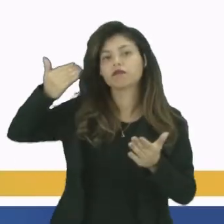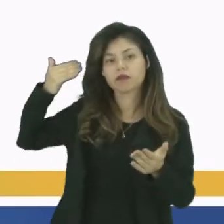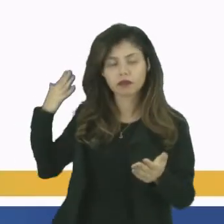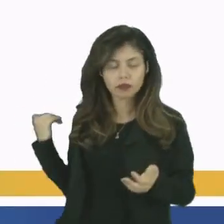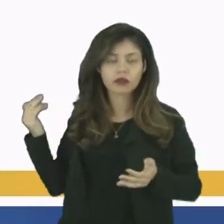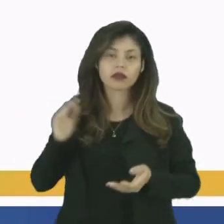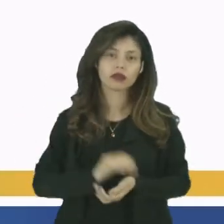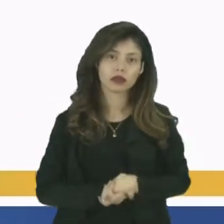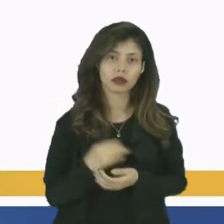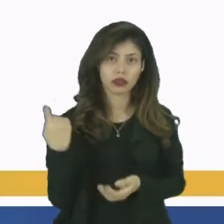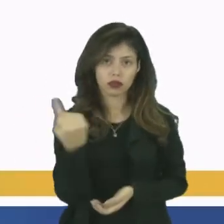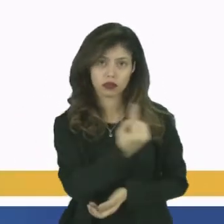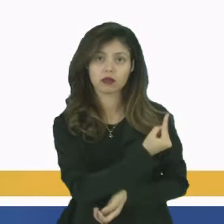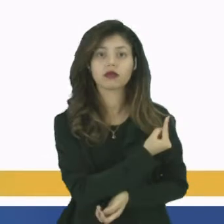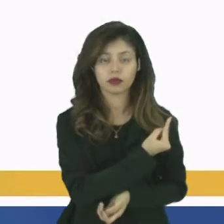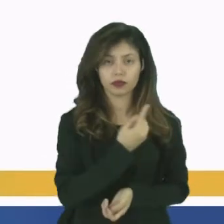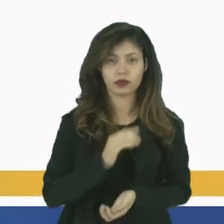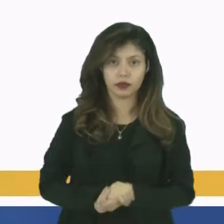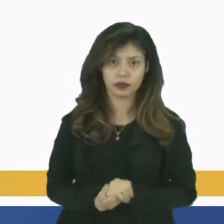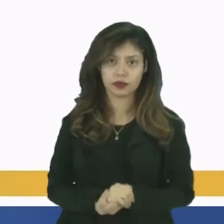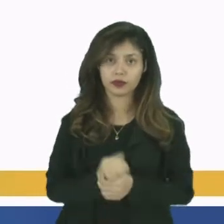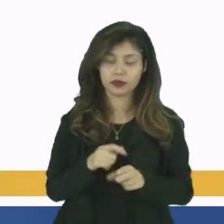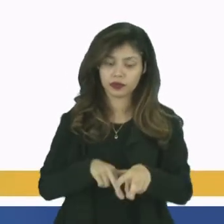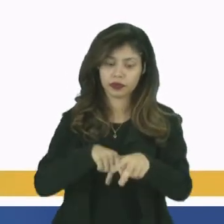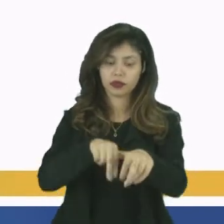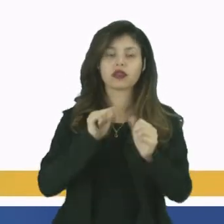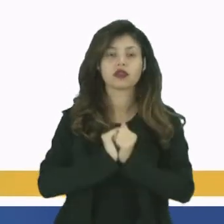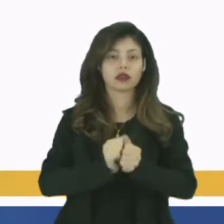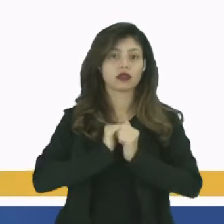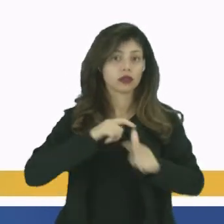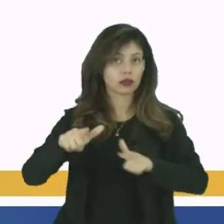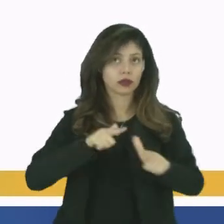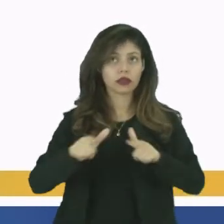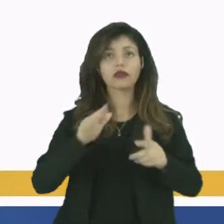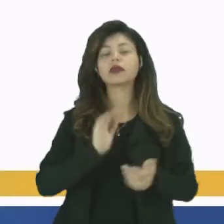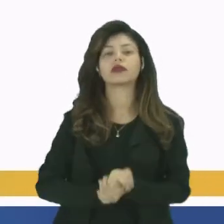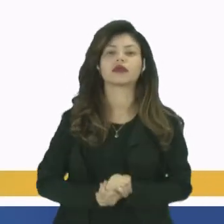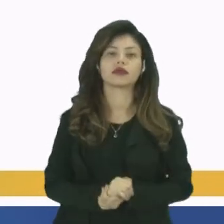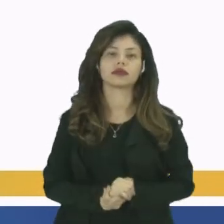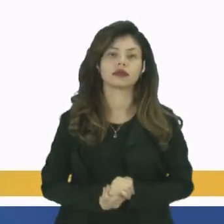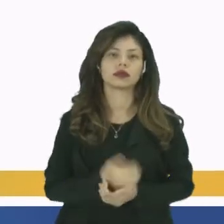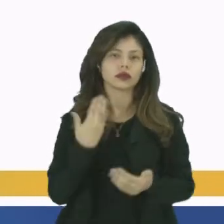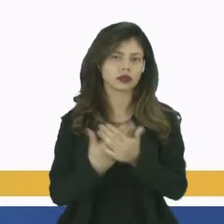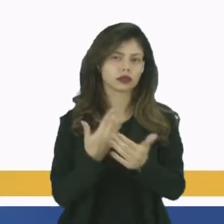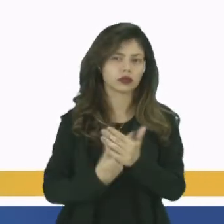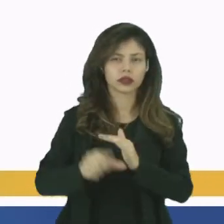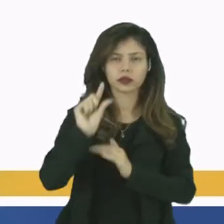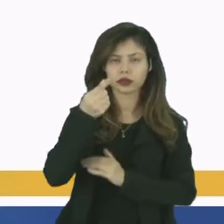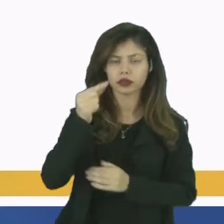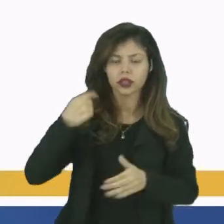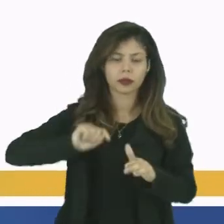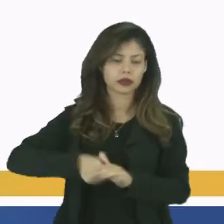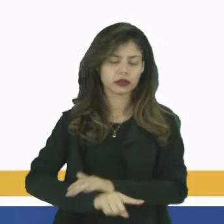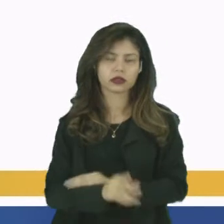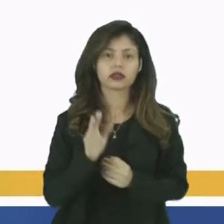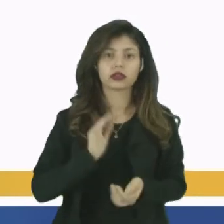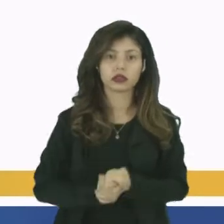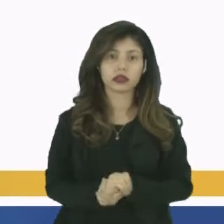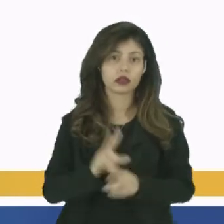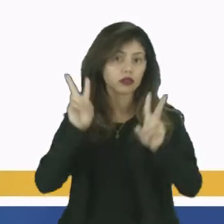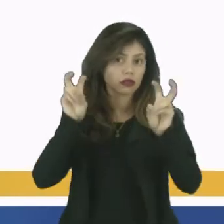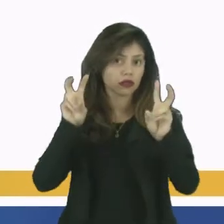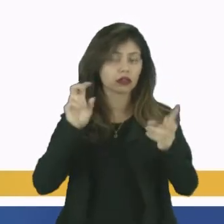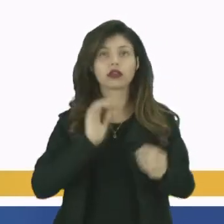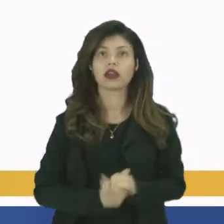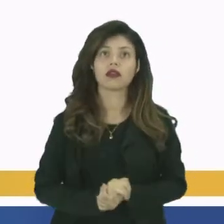anteriores nós estamos caminhando e trabalhando, estudando um pouco e aprofundando sobre a